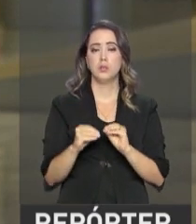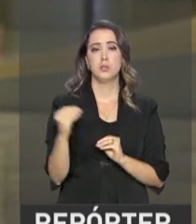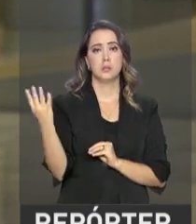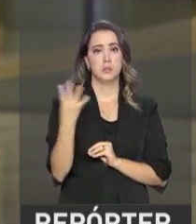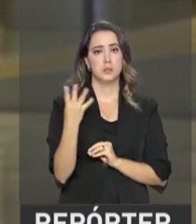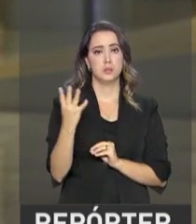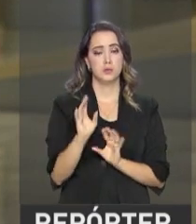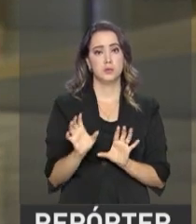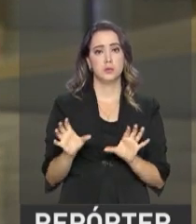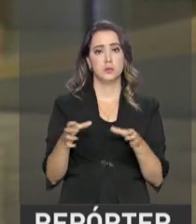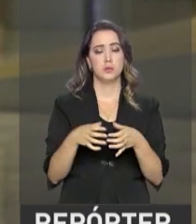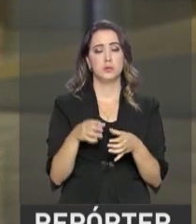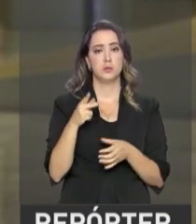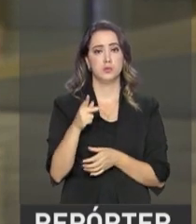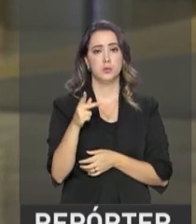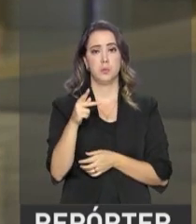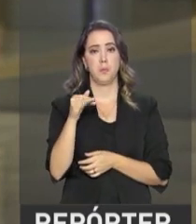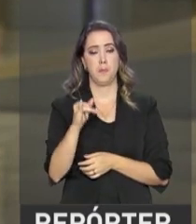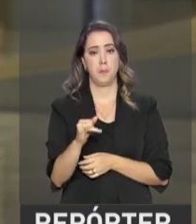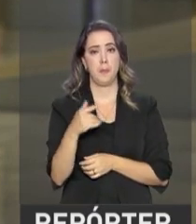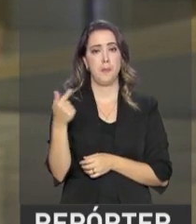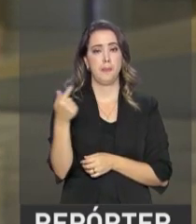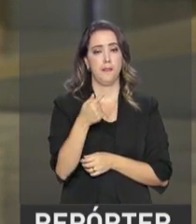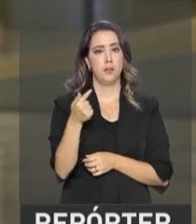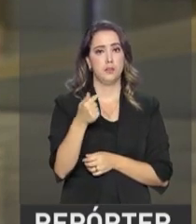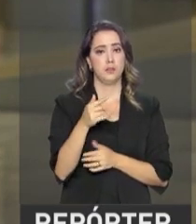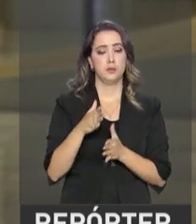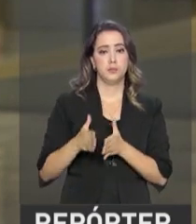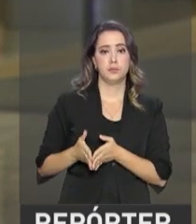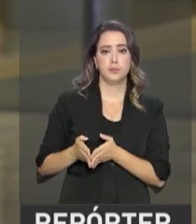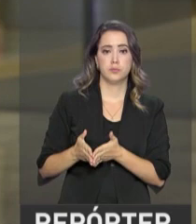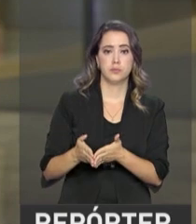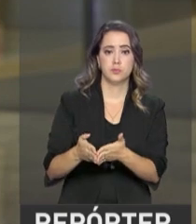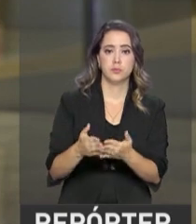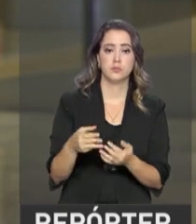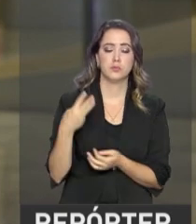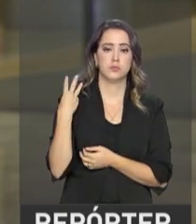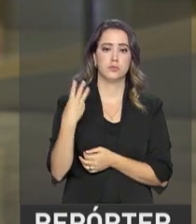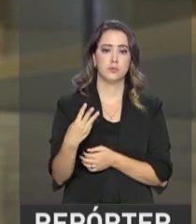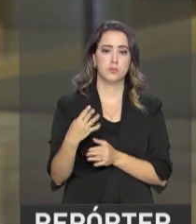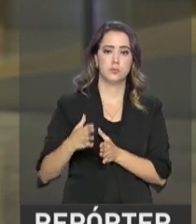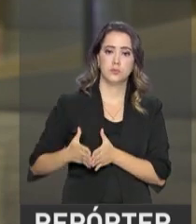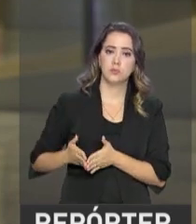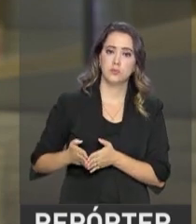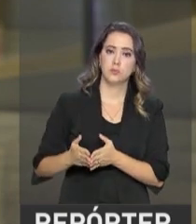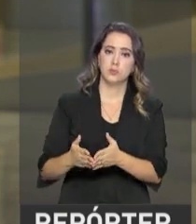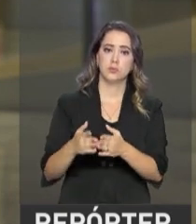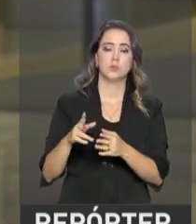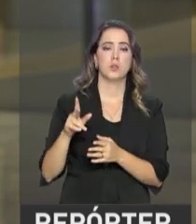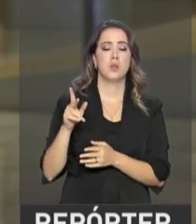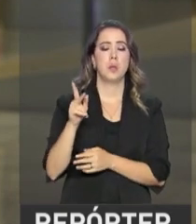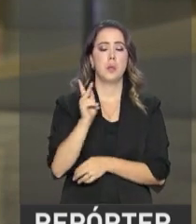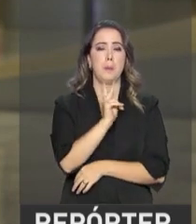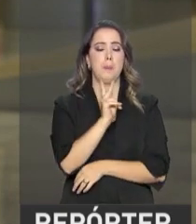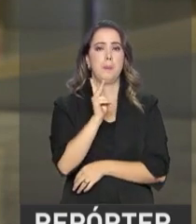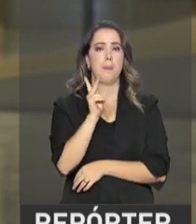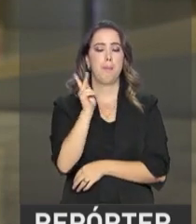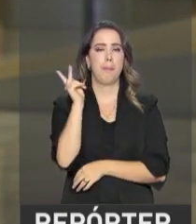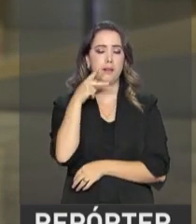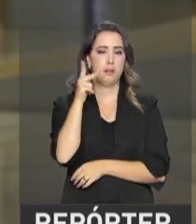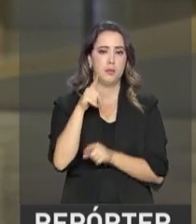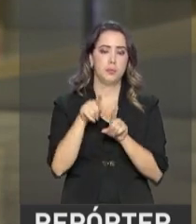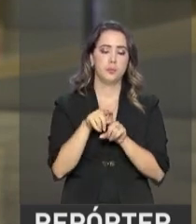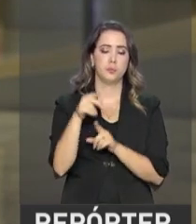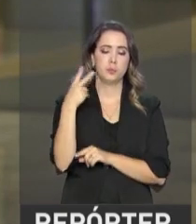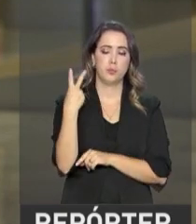do pp ii sete terminais portuários 3 no porto de cabedelo na paraíba 2 no porto de